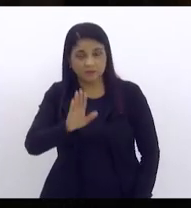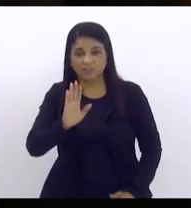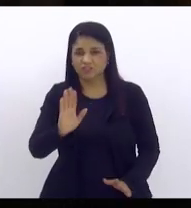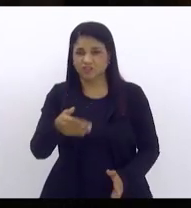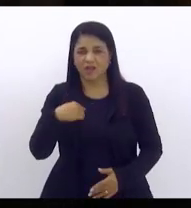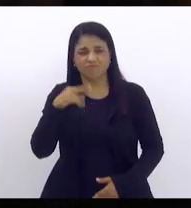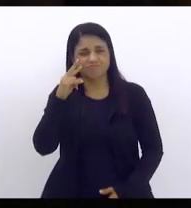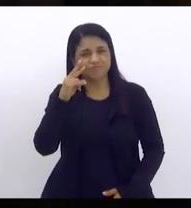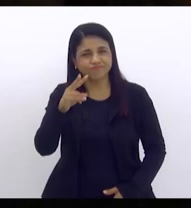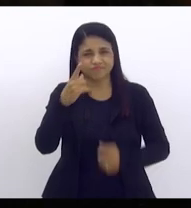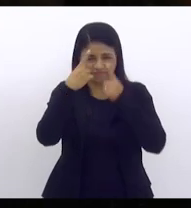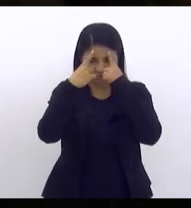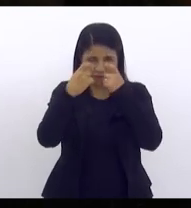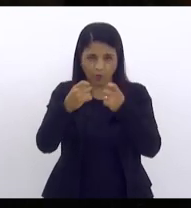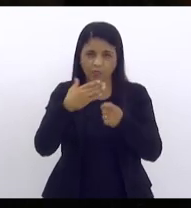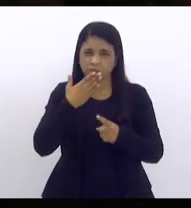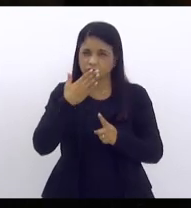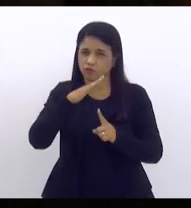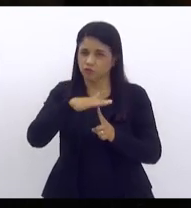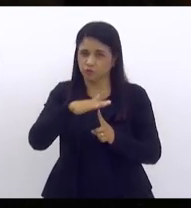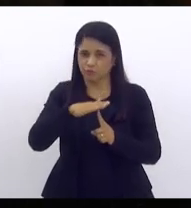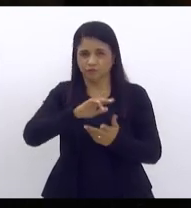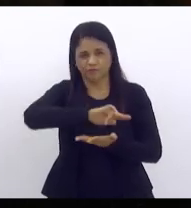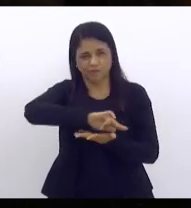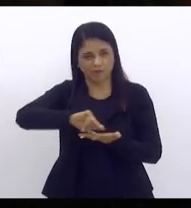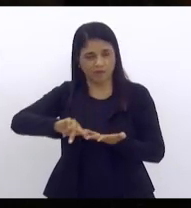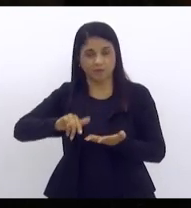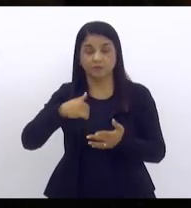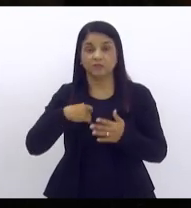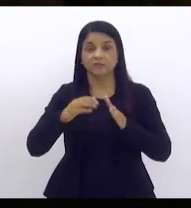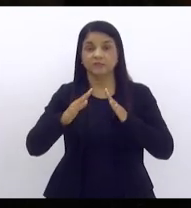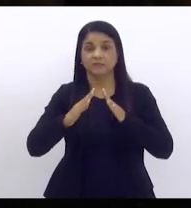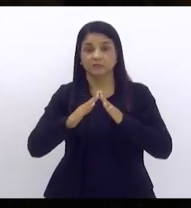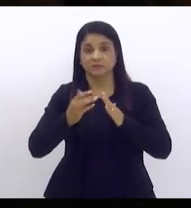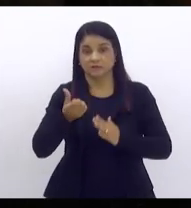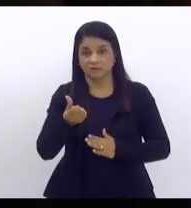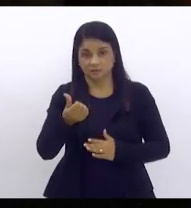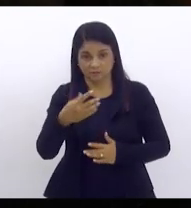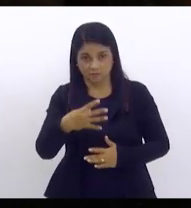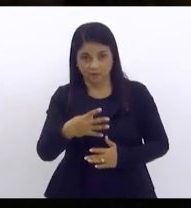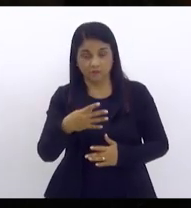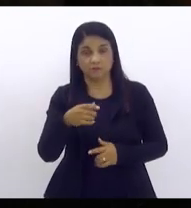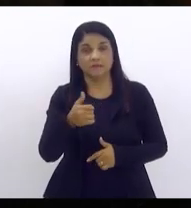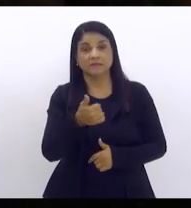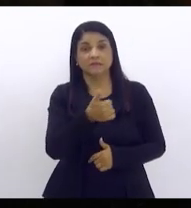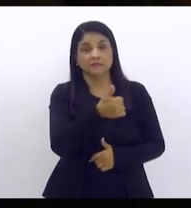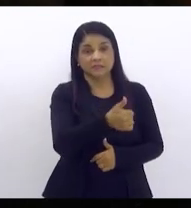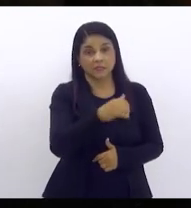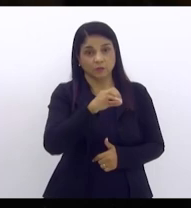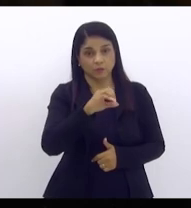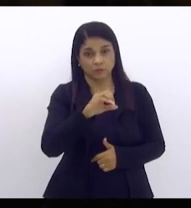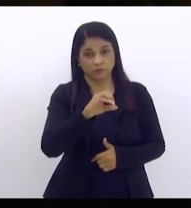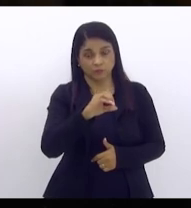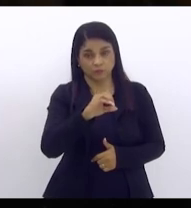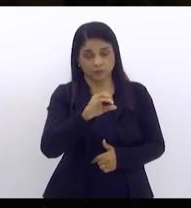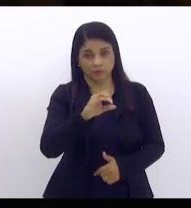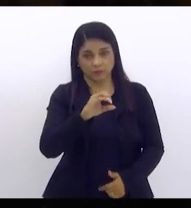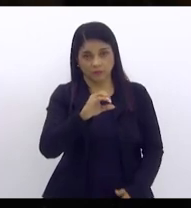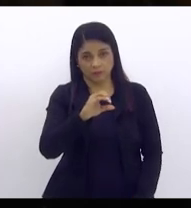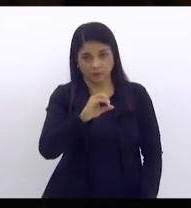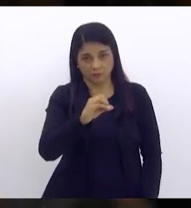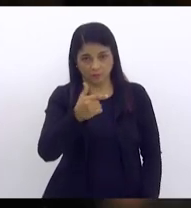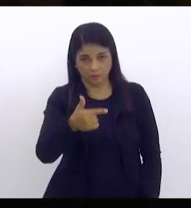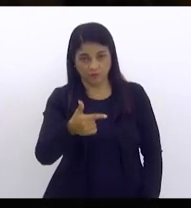algum tipo de violência. Em 74 domicílios, onde tem 102 crianças de 0 a 6